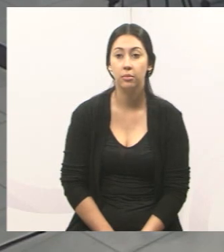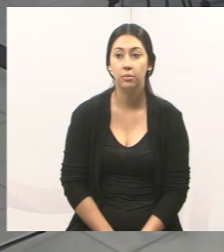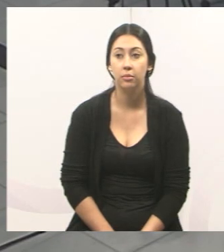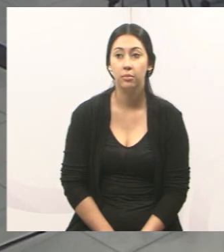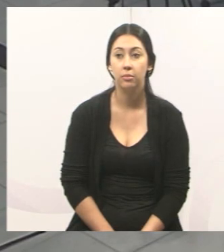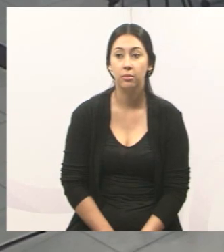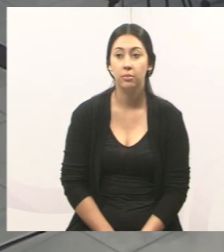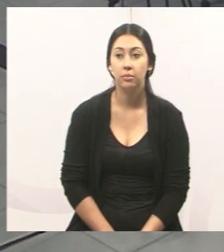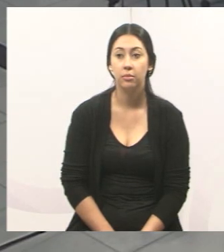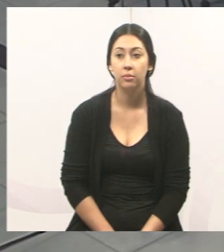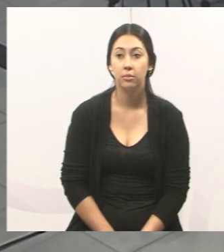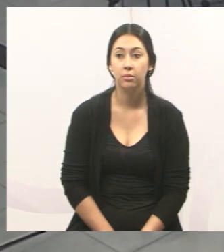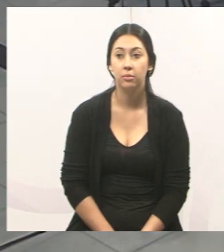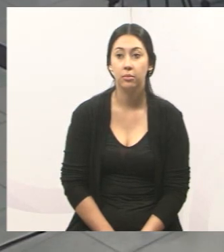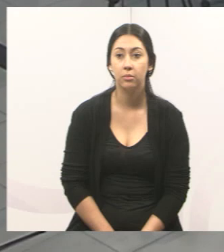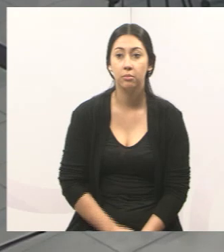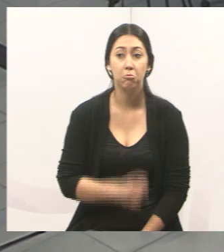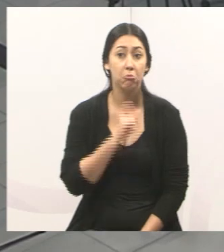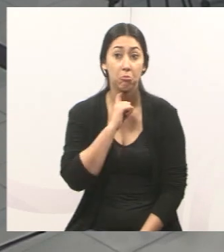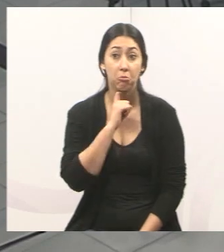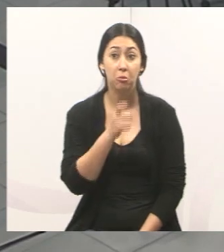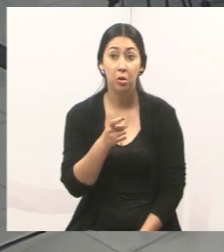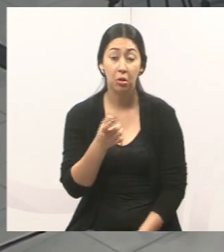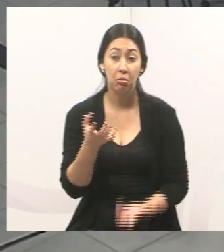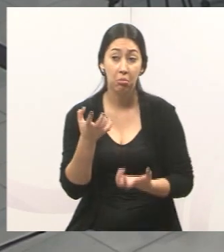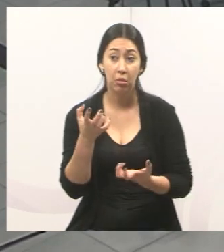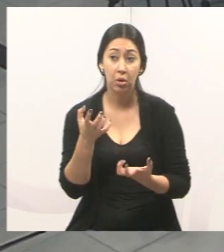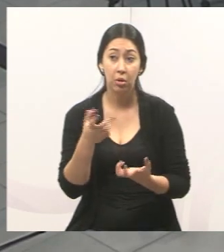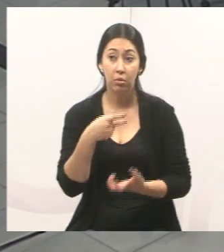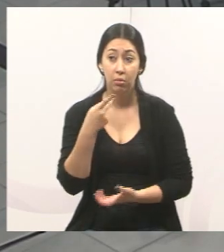Não havendo mais quem queira discutir o processo,